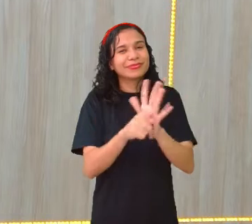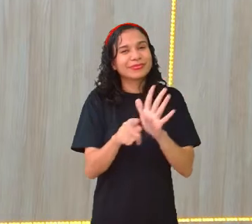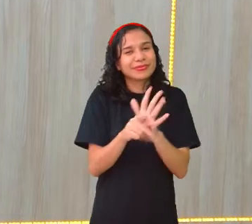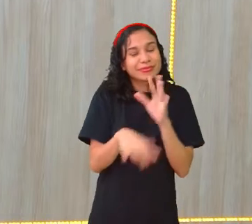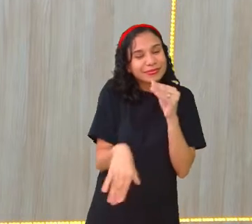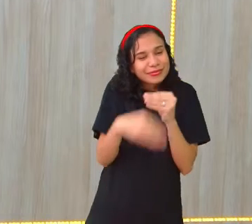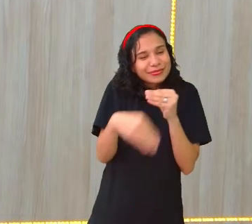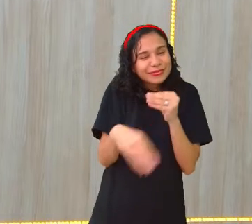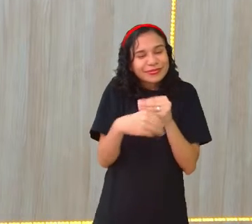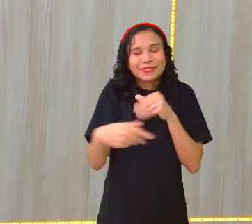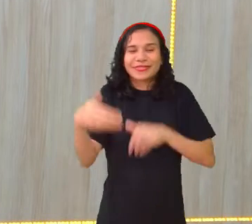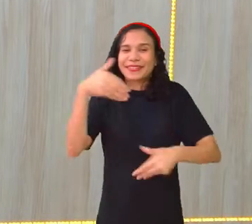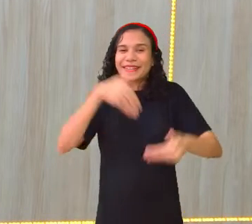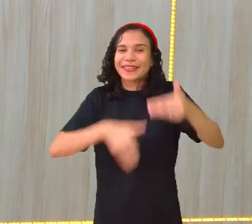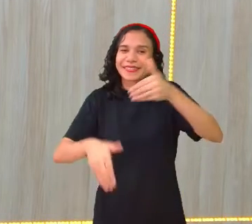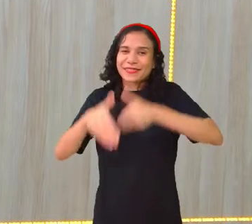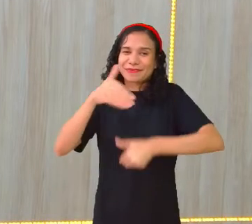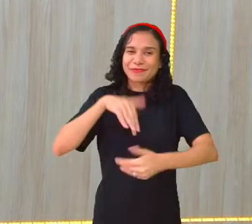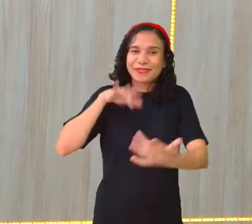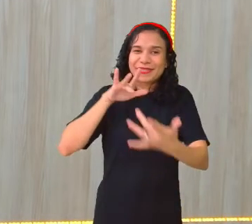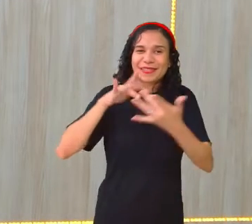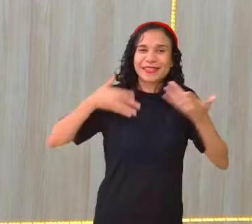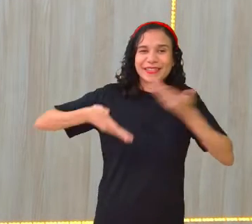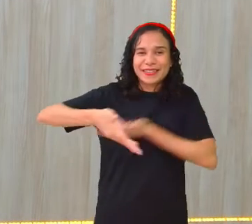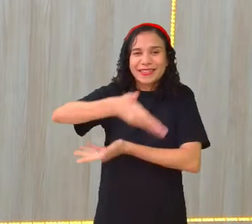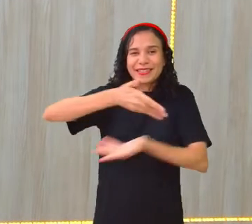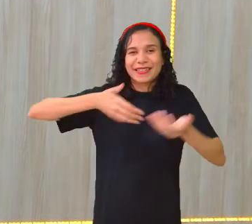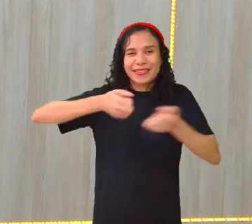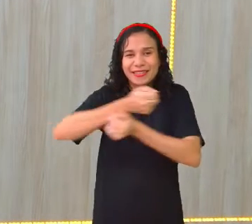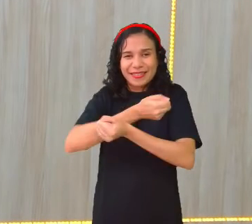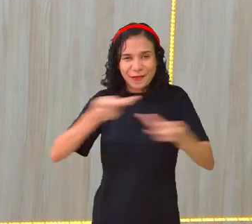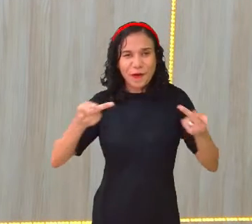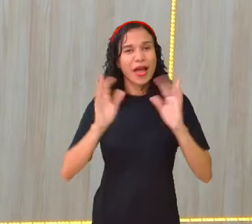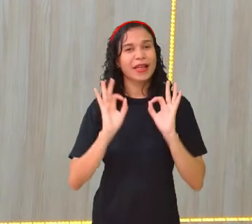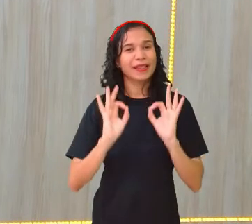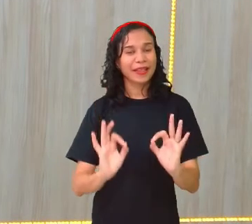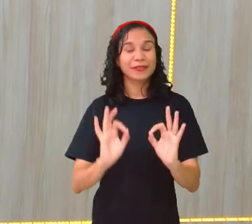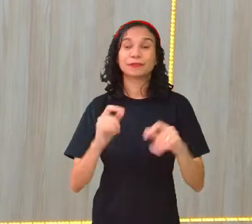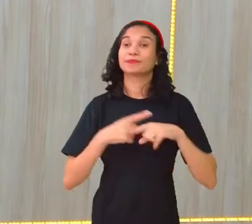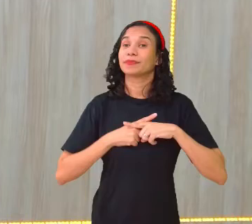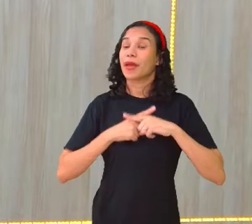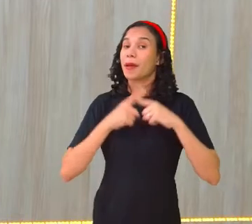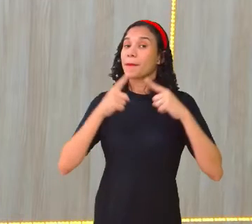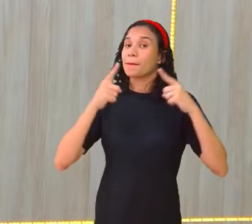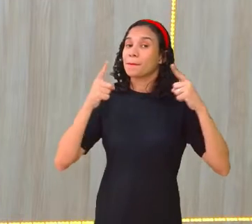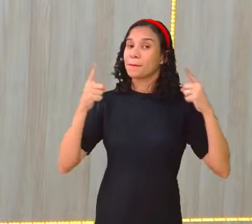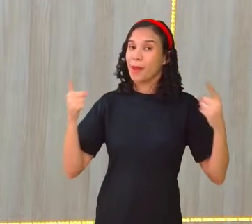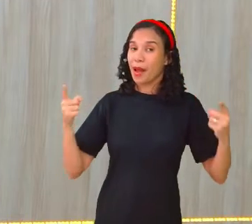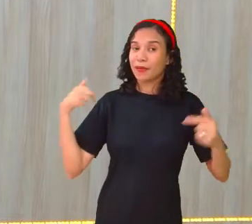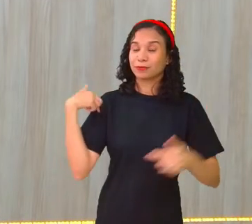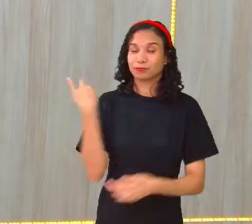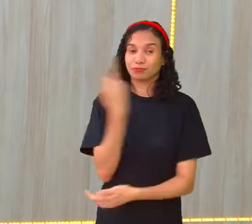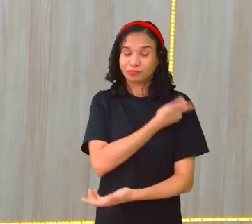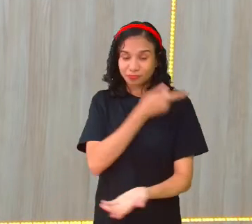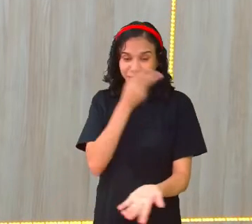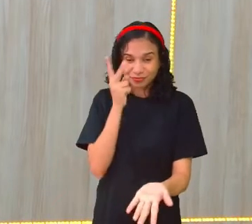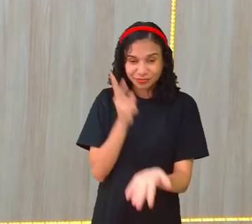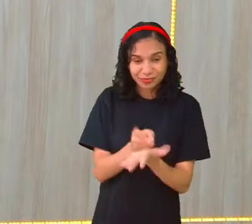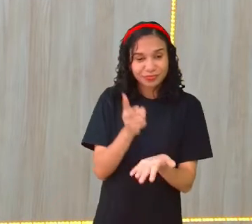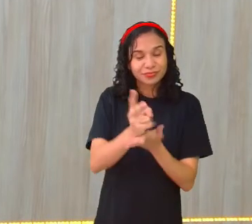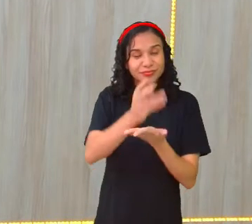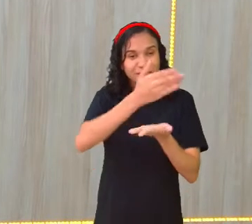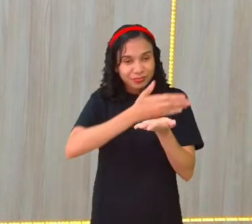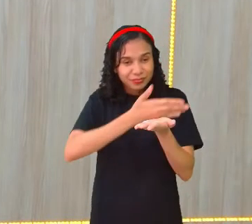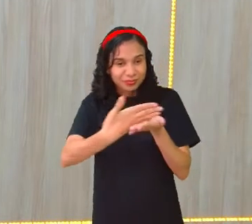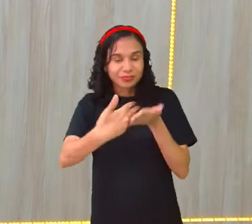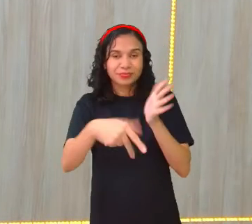comentários e a participação, interações de vocês, certo? Mas dando aqui, né,